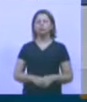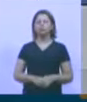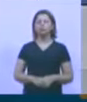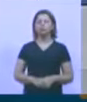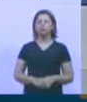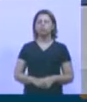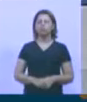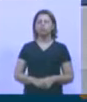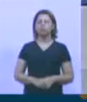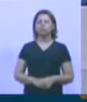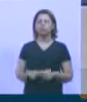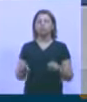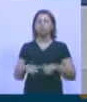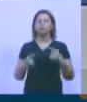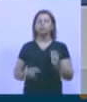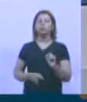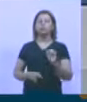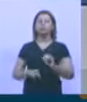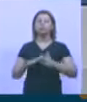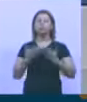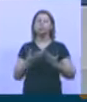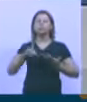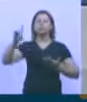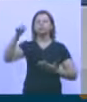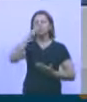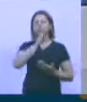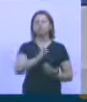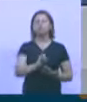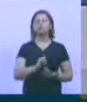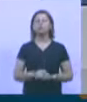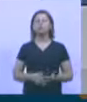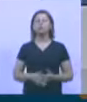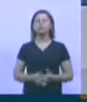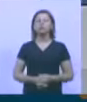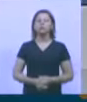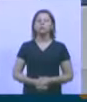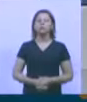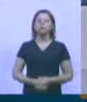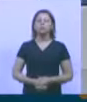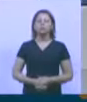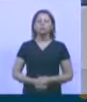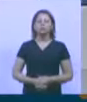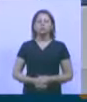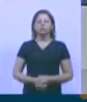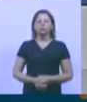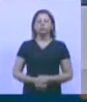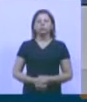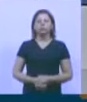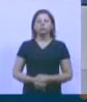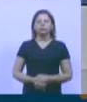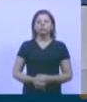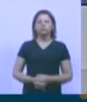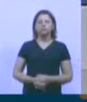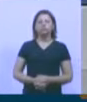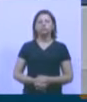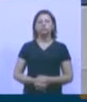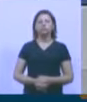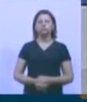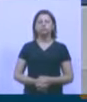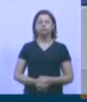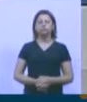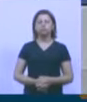Bible say? Mas o que a palavra, a Bíblia diz? The Bible has a solution to every